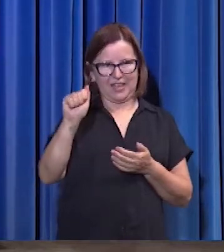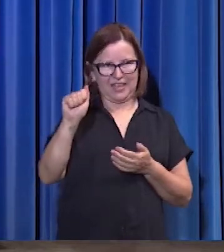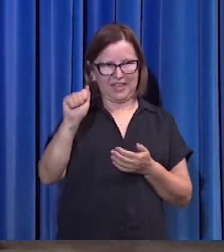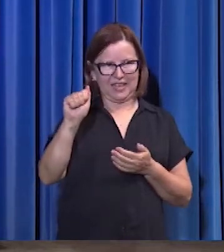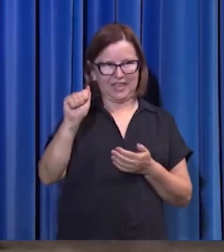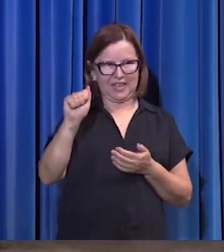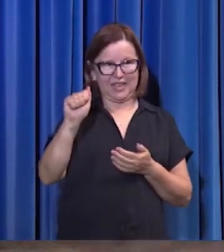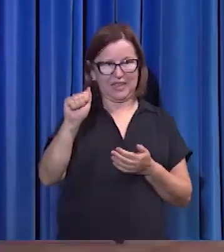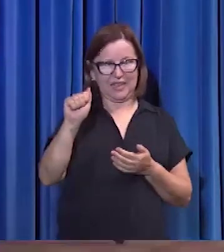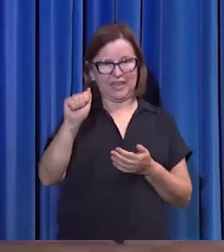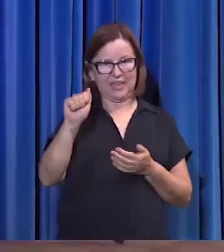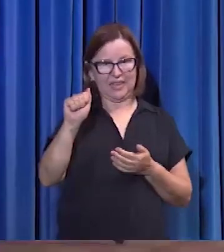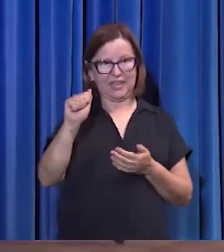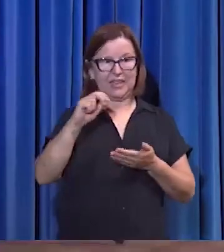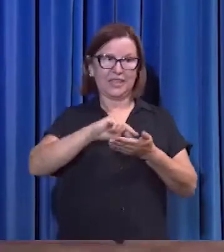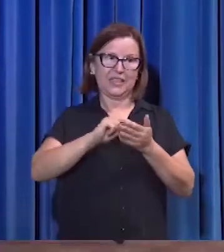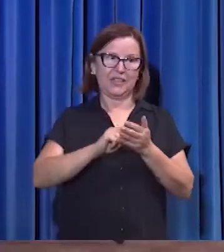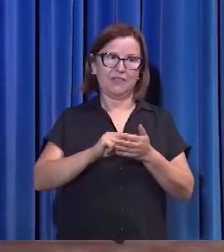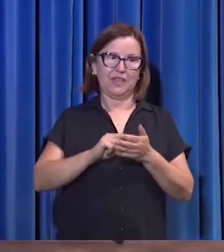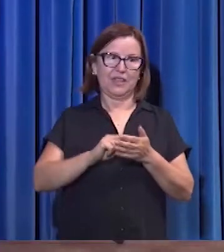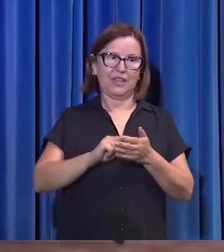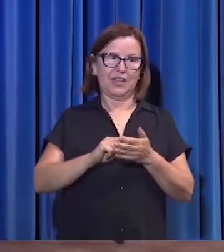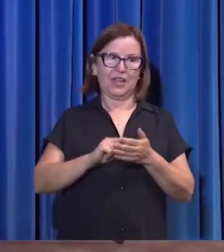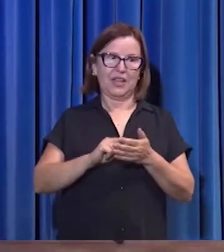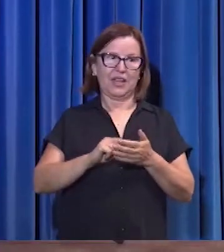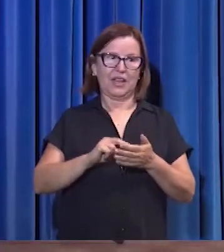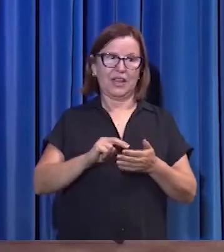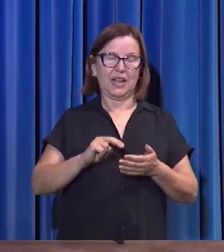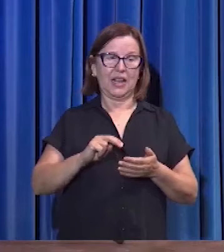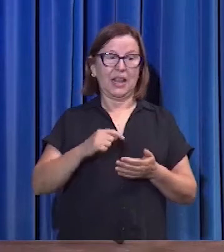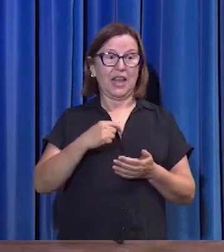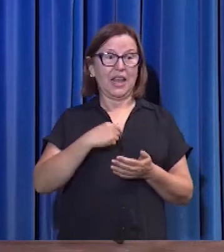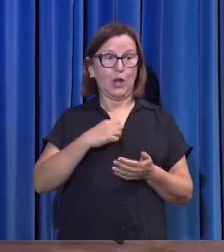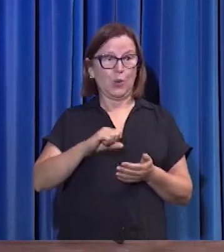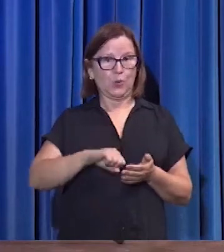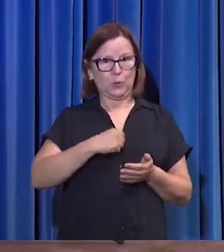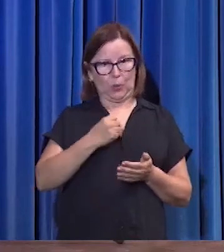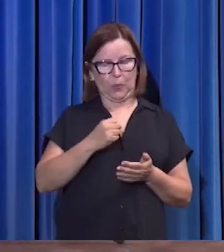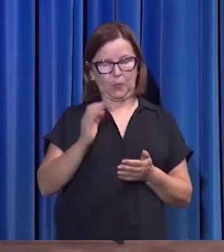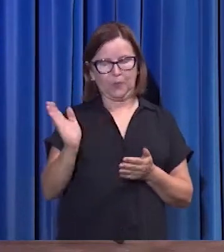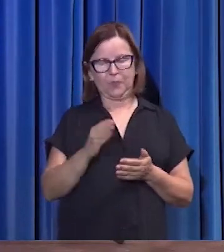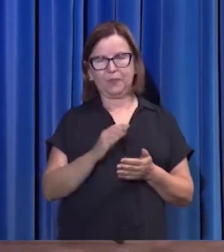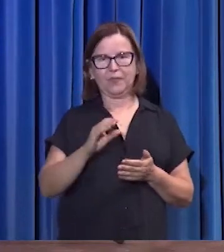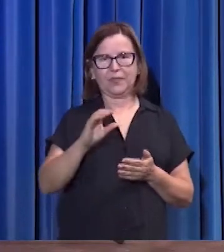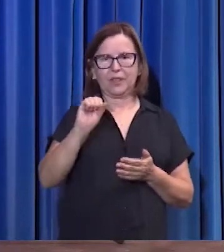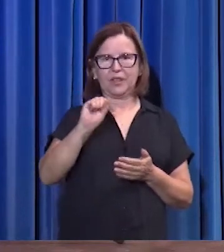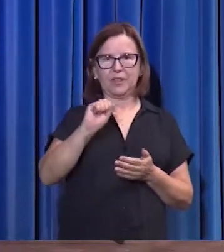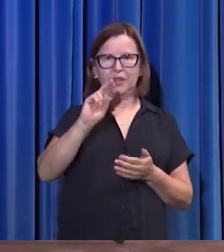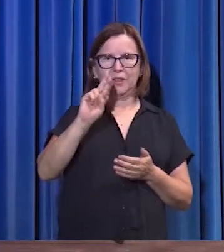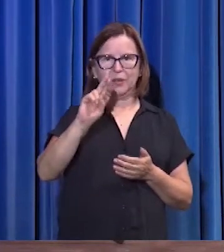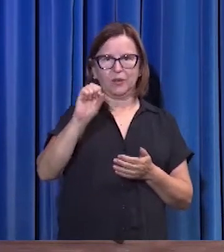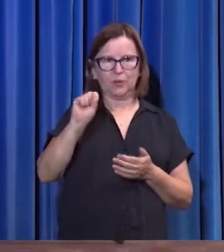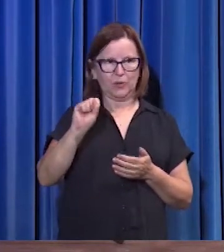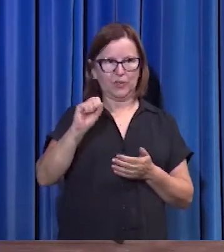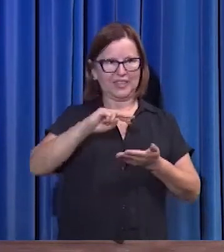Jeová é eu sou. E sus é